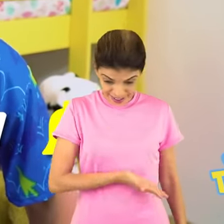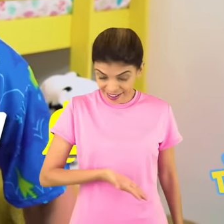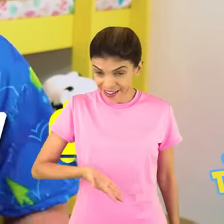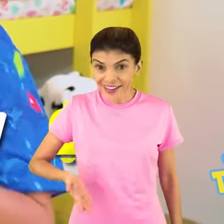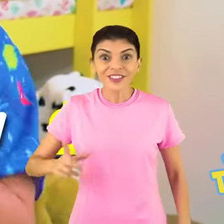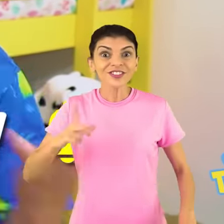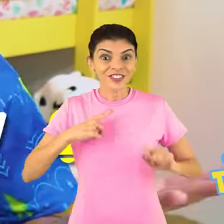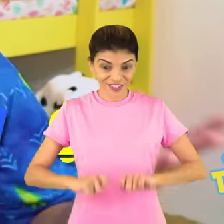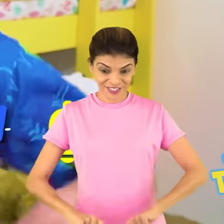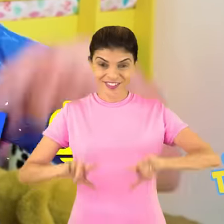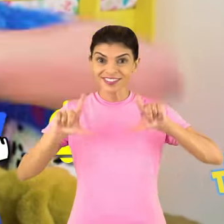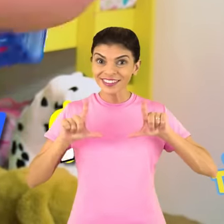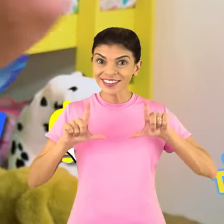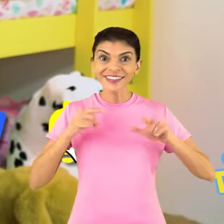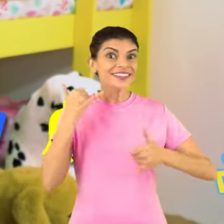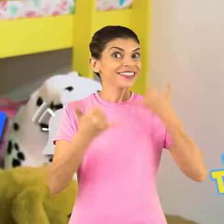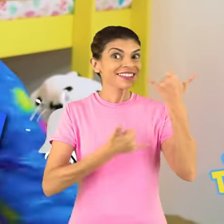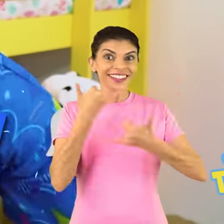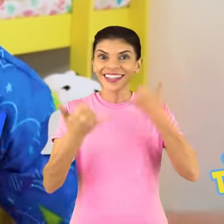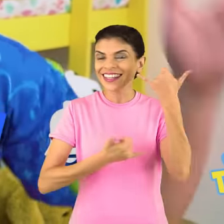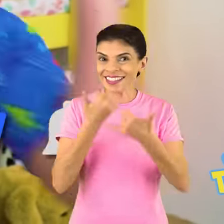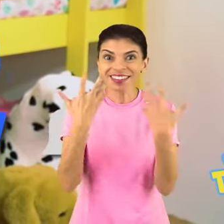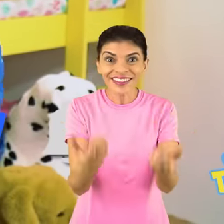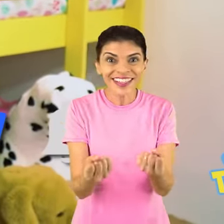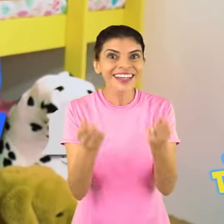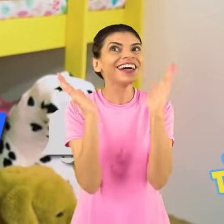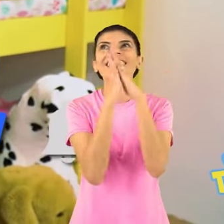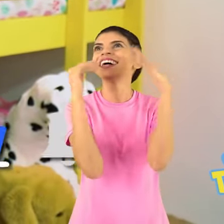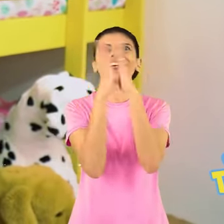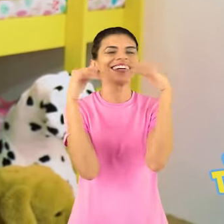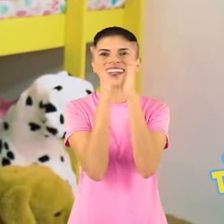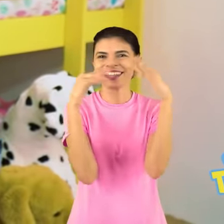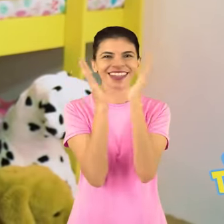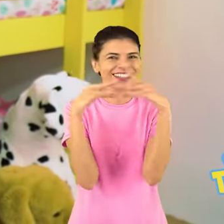na tela, nós vamos brincar.